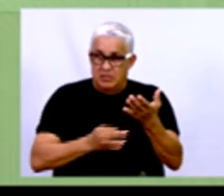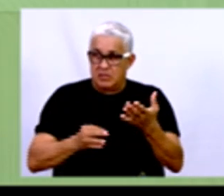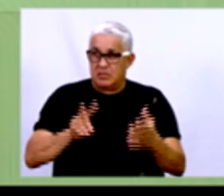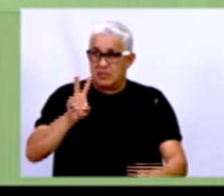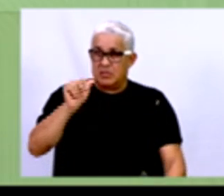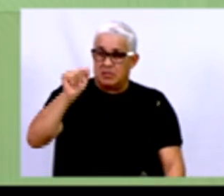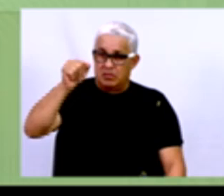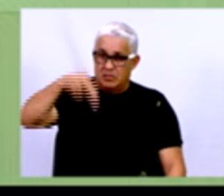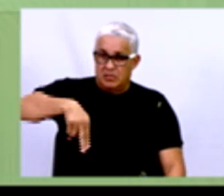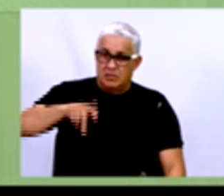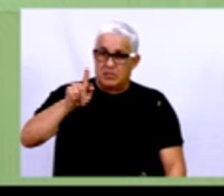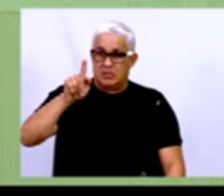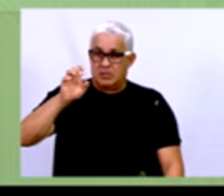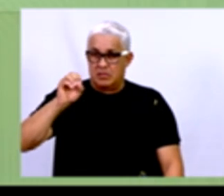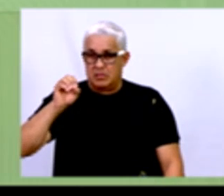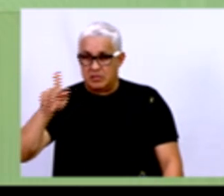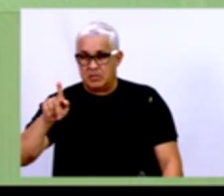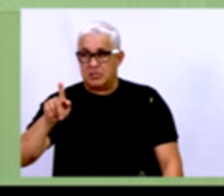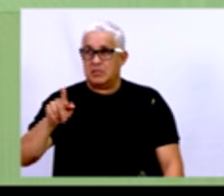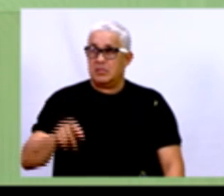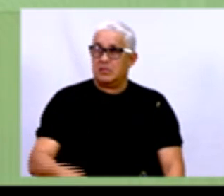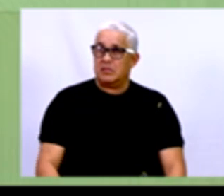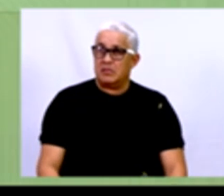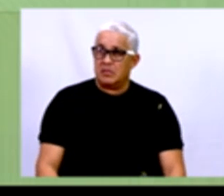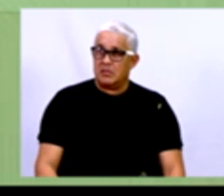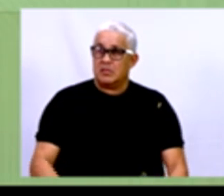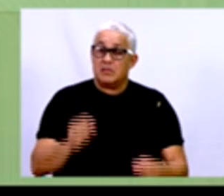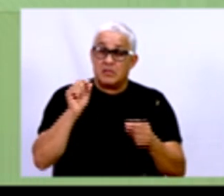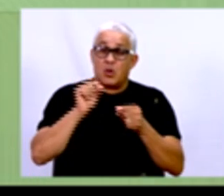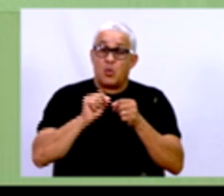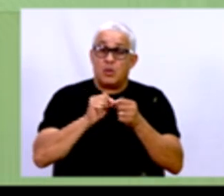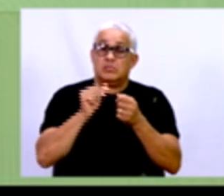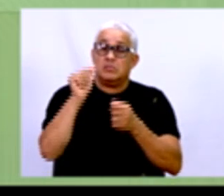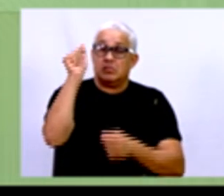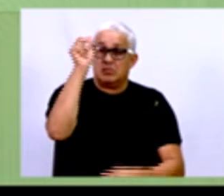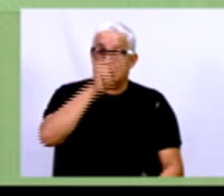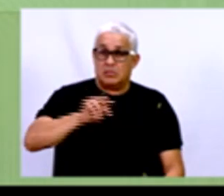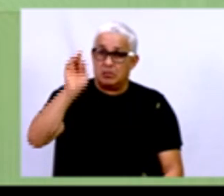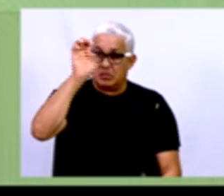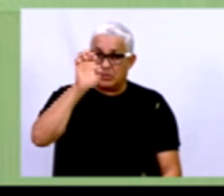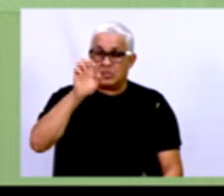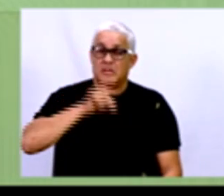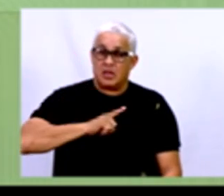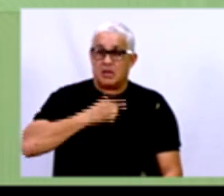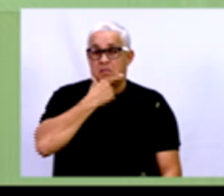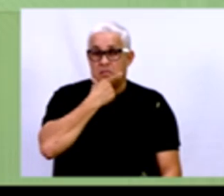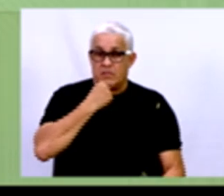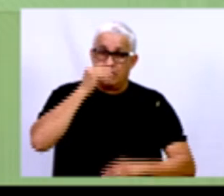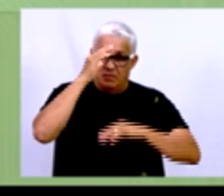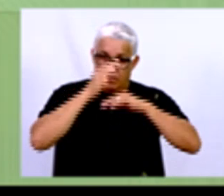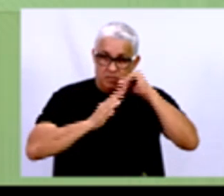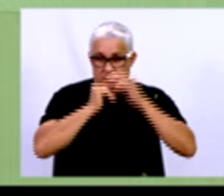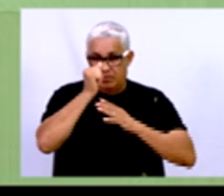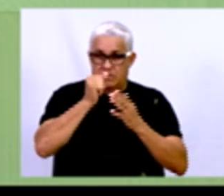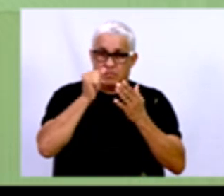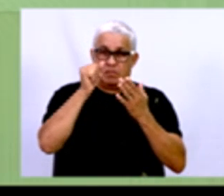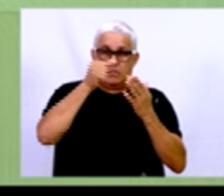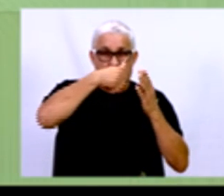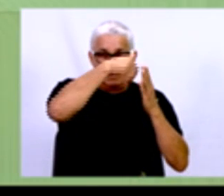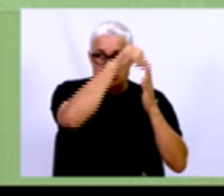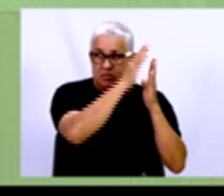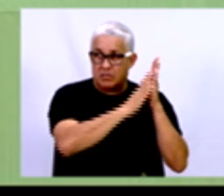Gogh, o fazer artístico sendo priorizado. Nós temos o pintor